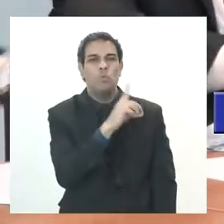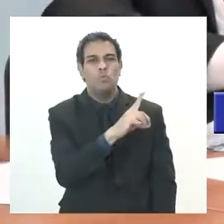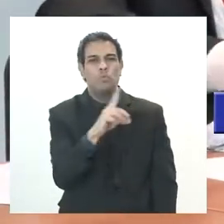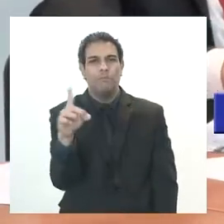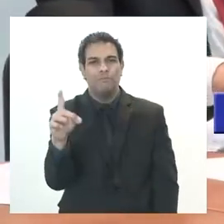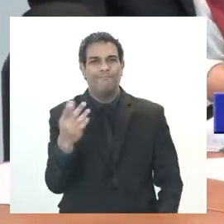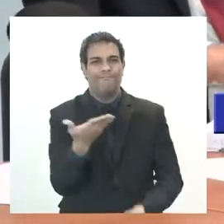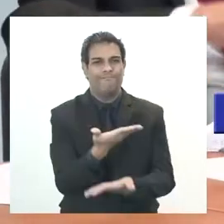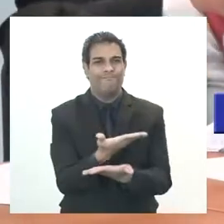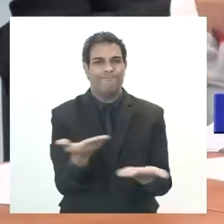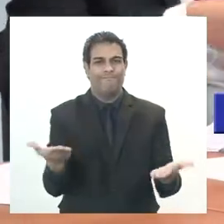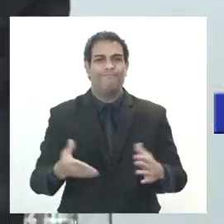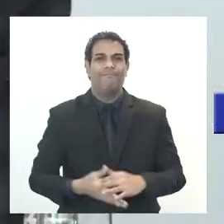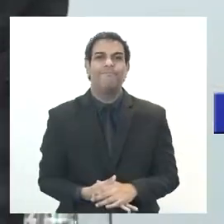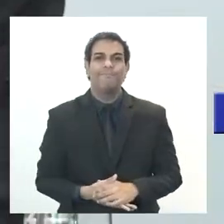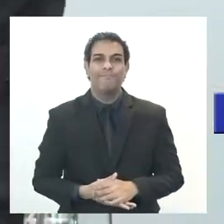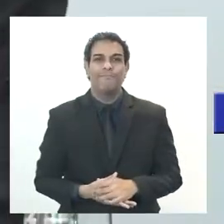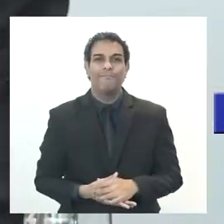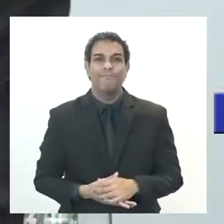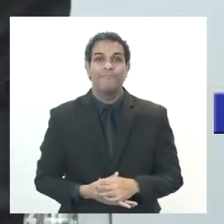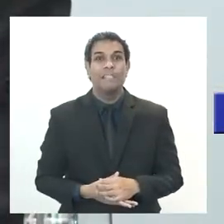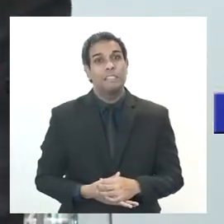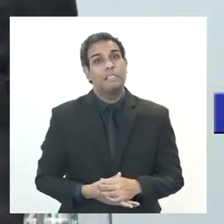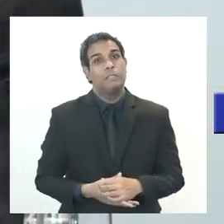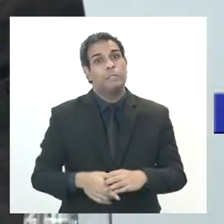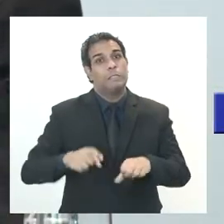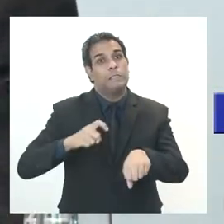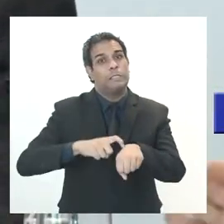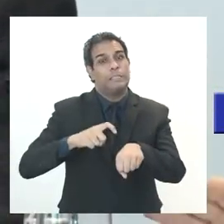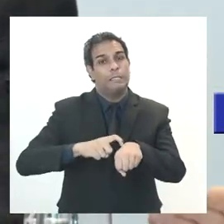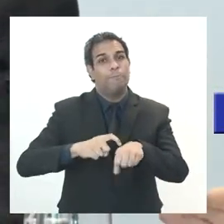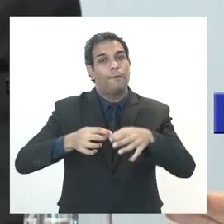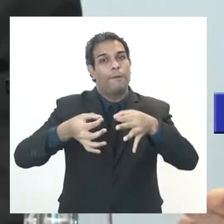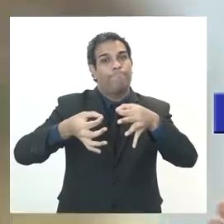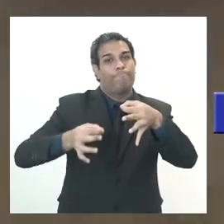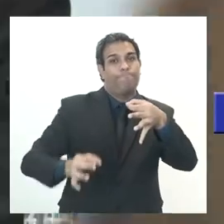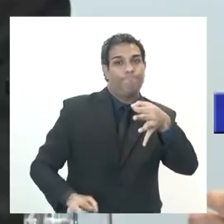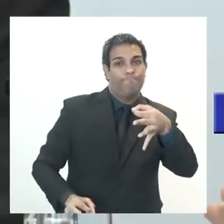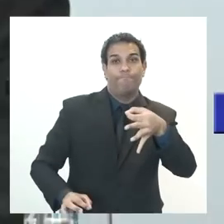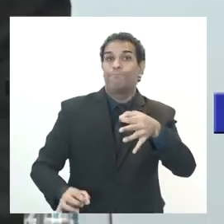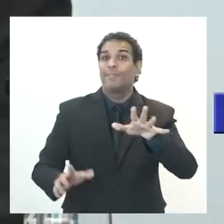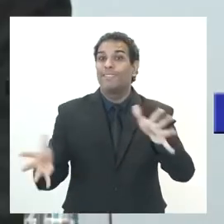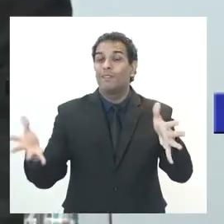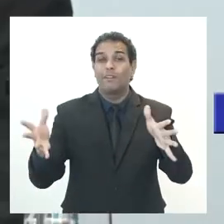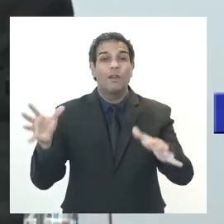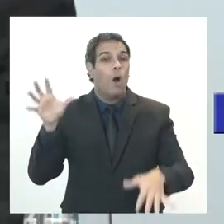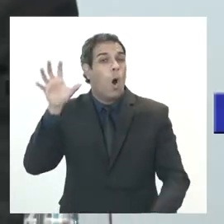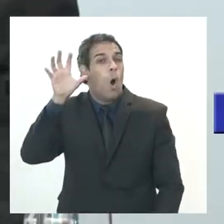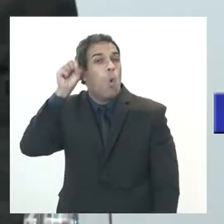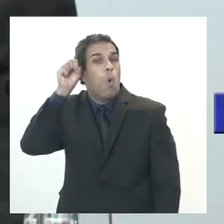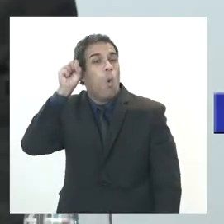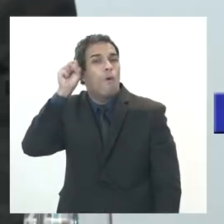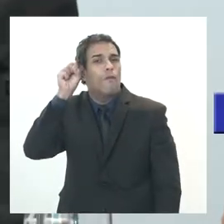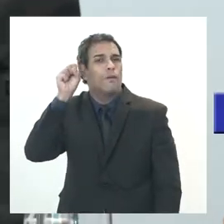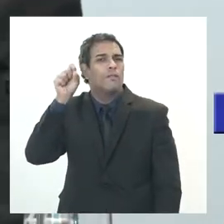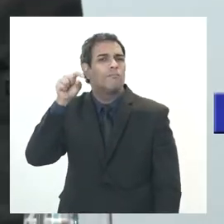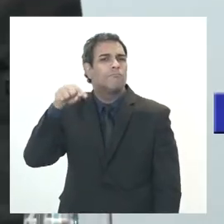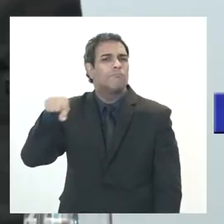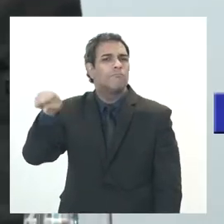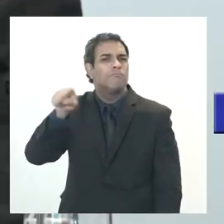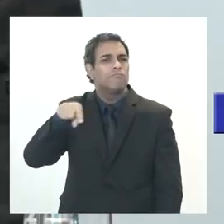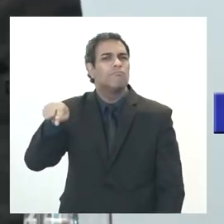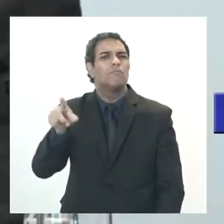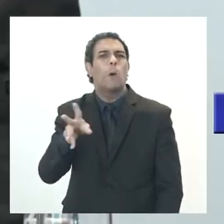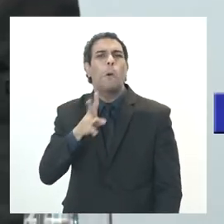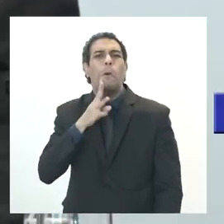o tema exigiria de nós muito mais tempo eu queria saber o primeiro do Vim para aqui para ouvir por mais que a gente tem